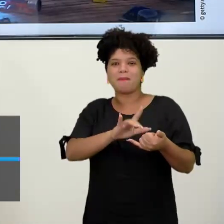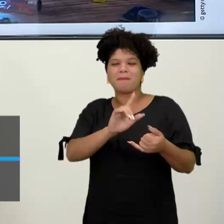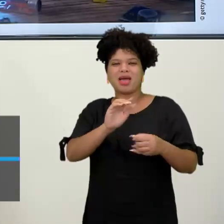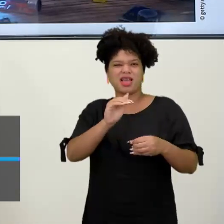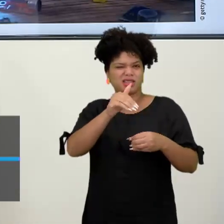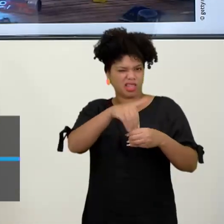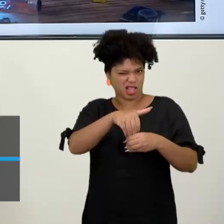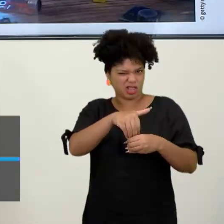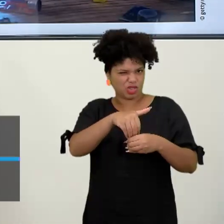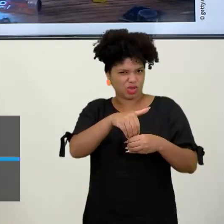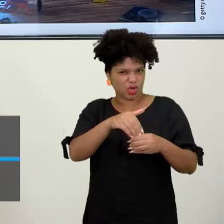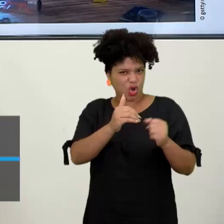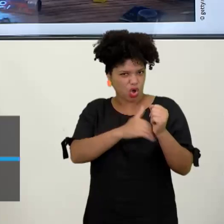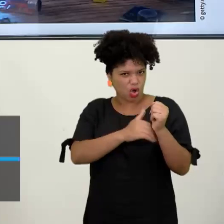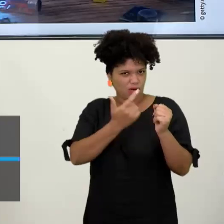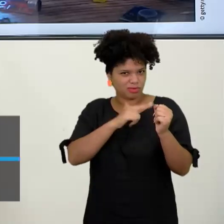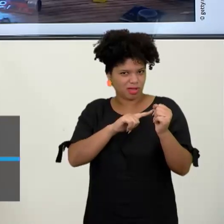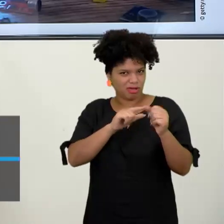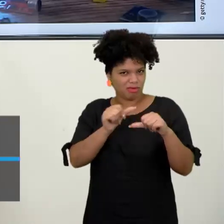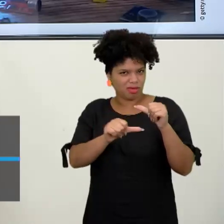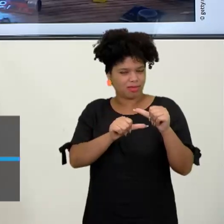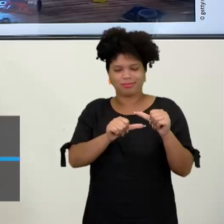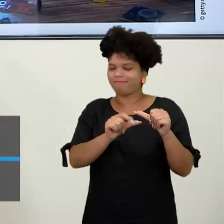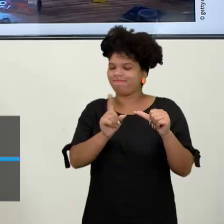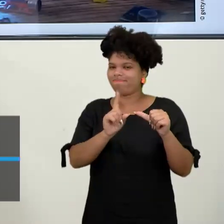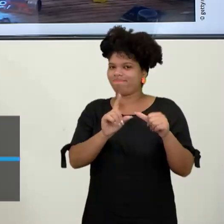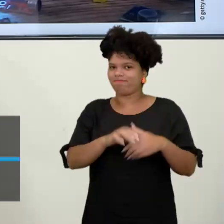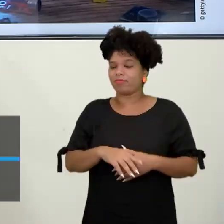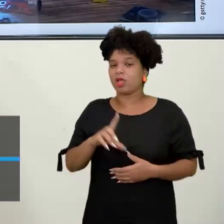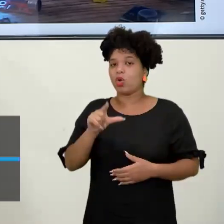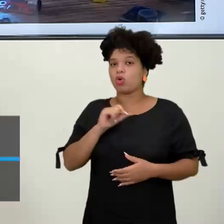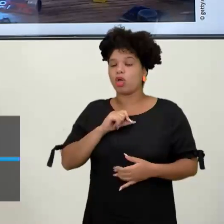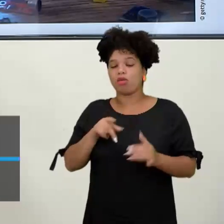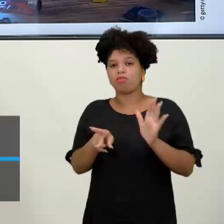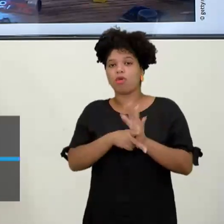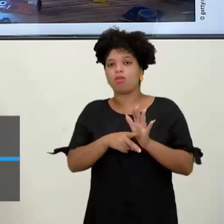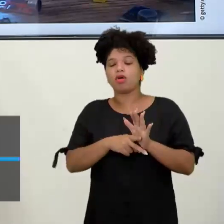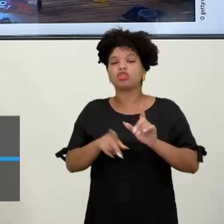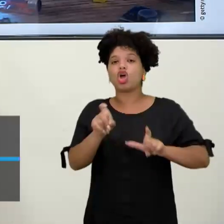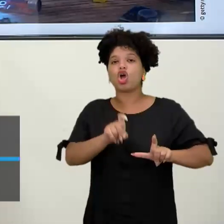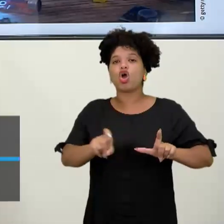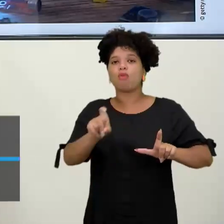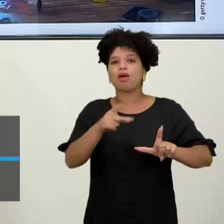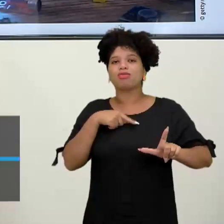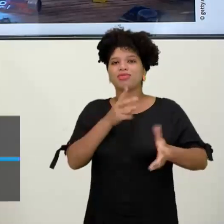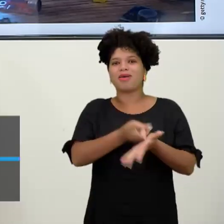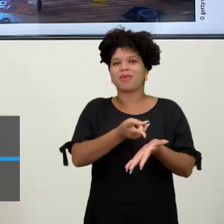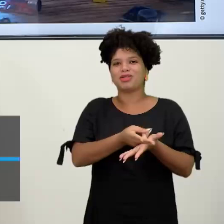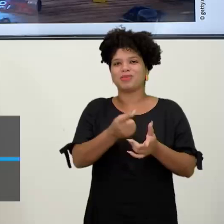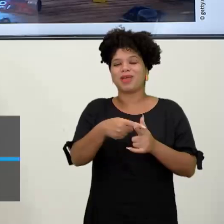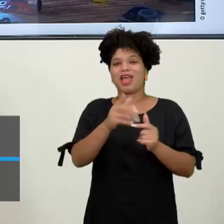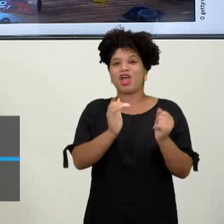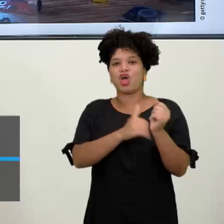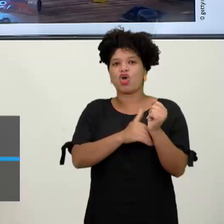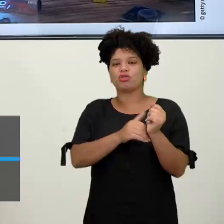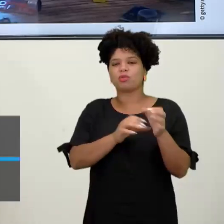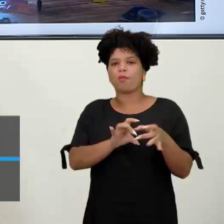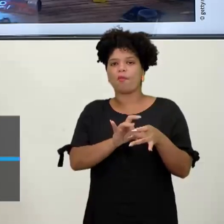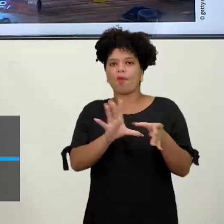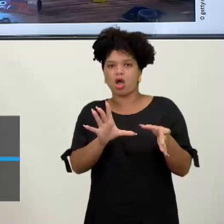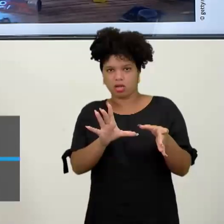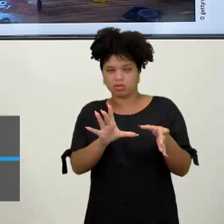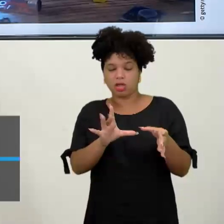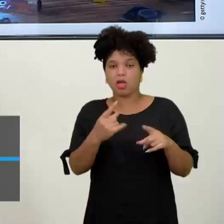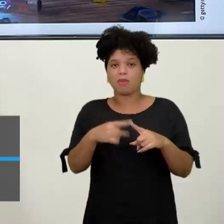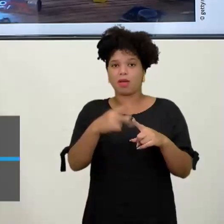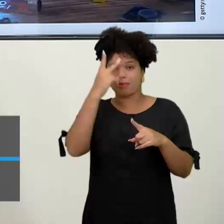código, né? Então, ele é uma plataforma eletrônica de código aberto. Principalmente a ideia, quando a gente fala de código aberto, é você ter algo